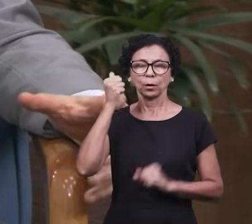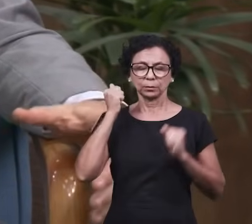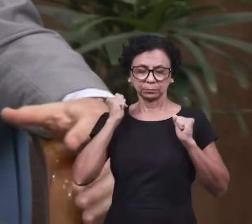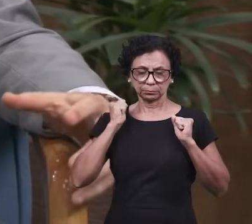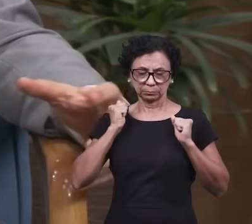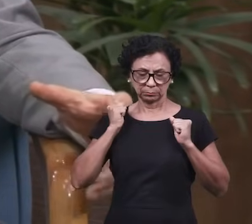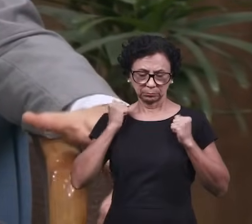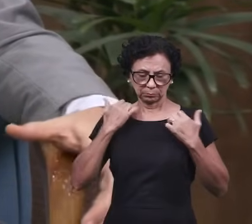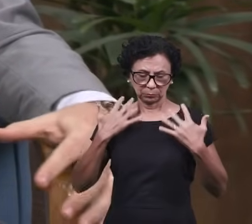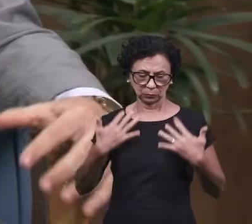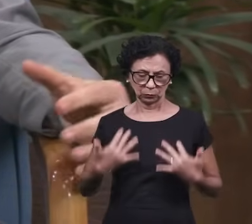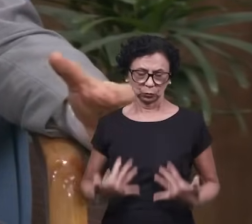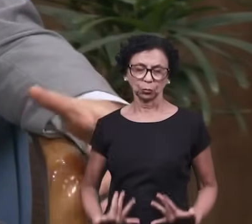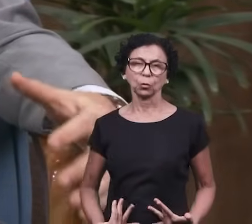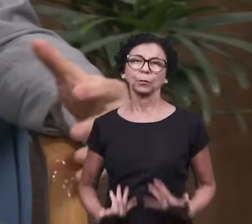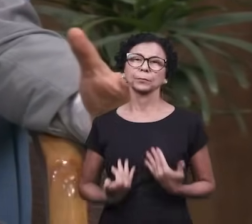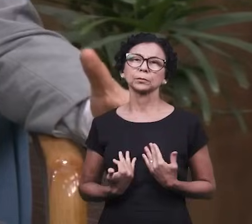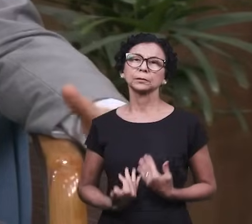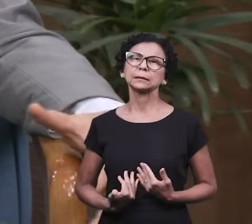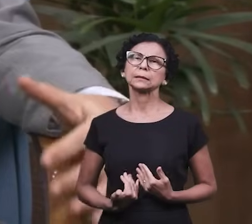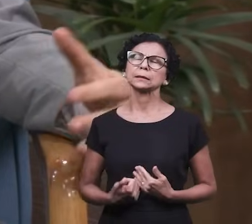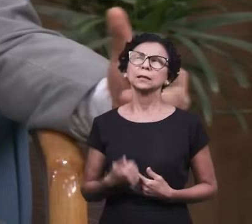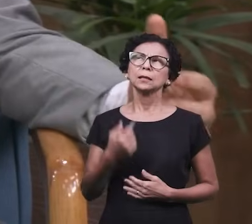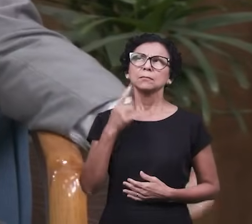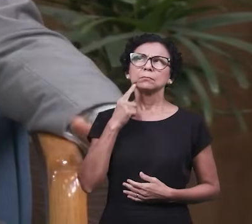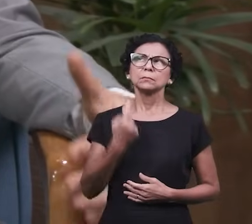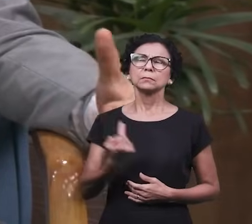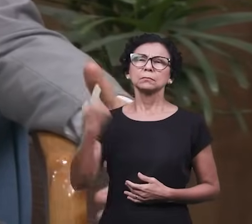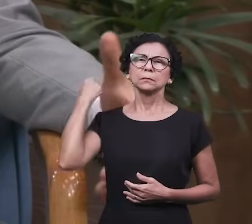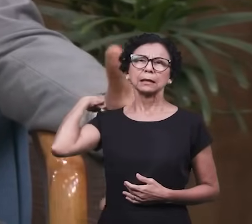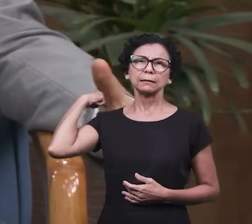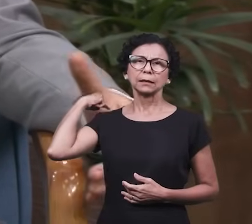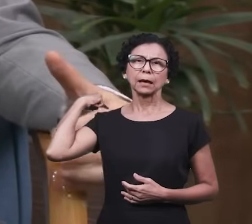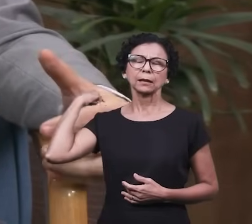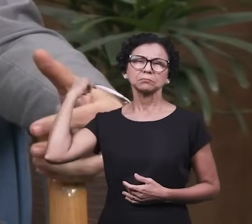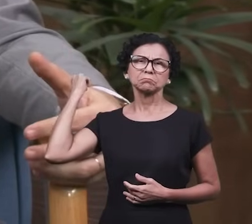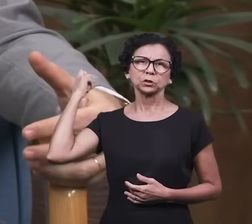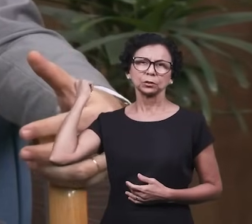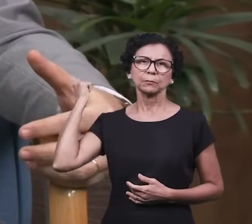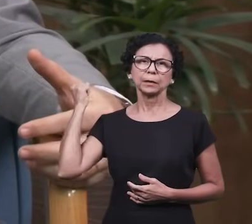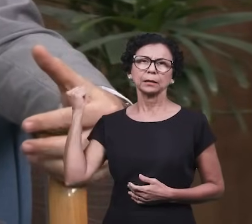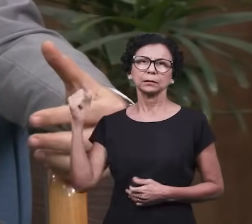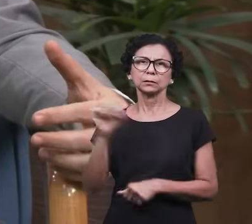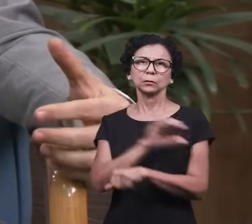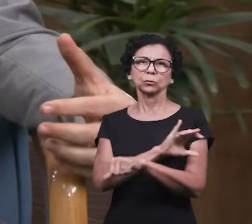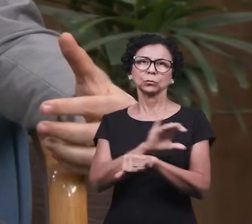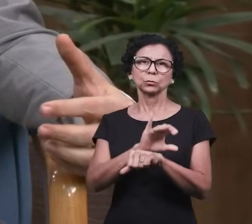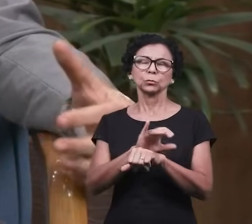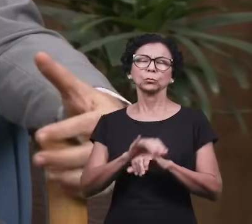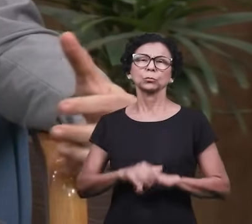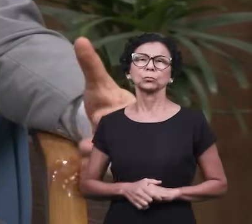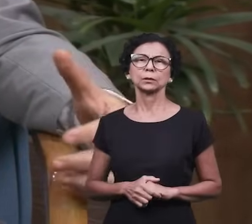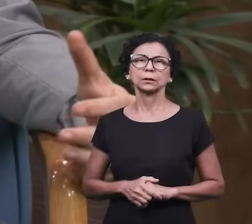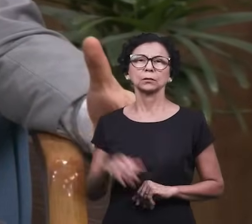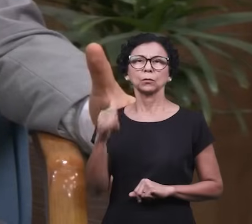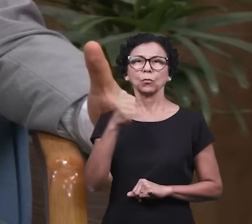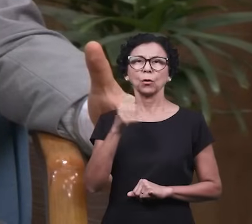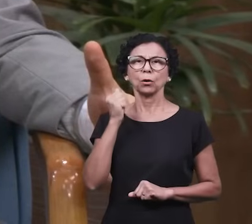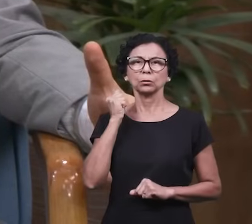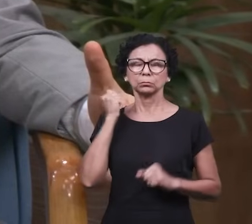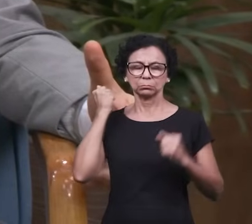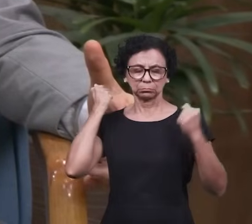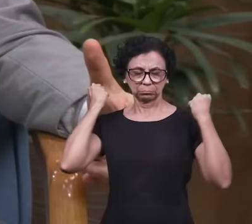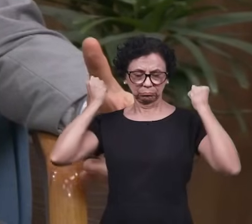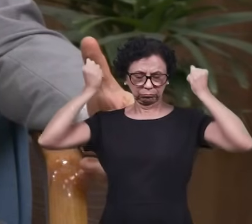naturalmente, dentro da cultura e dentro da realidade daquela época, dos recursos existentes, havia um significado, um simbolismo